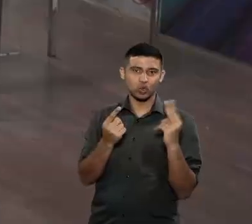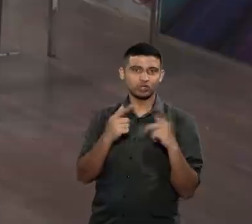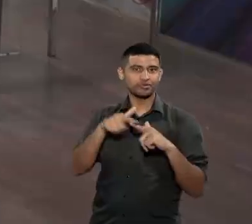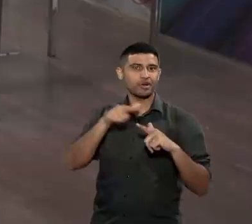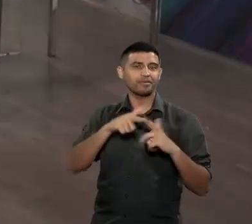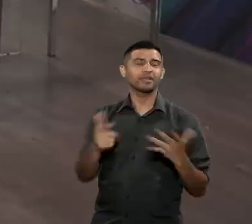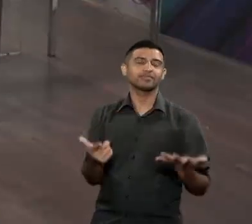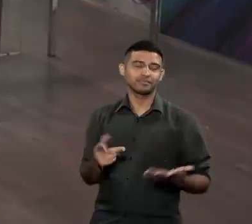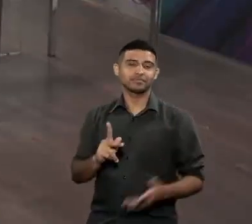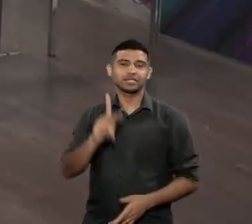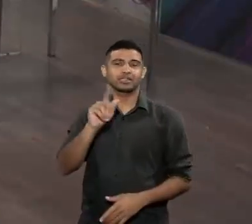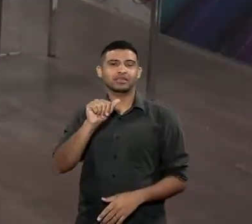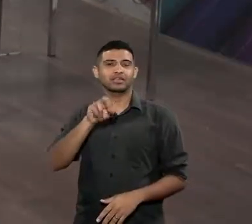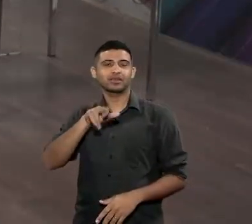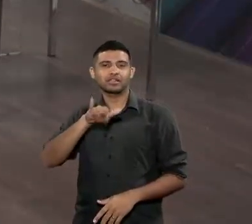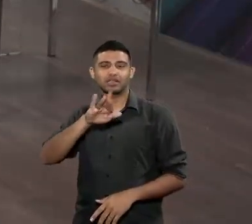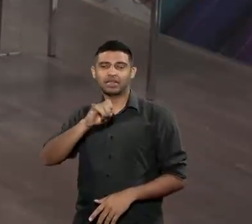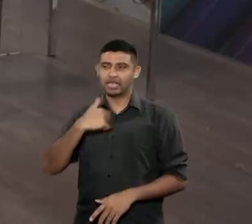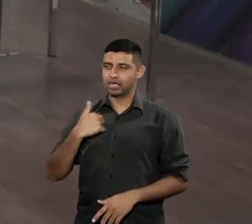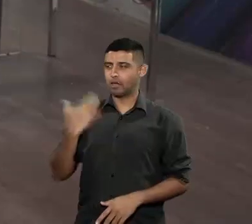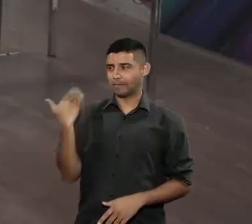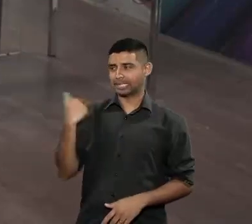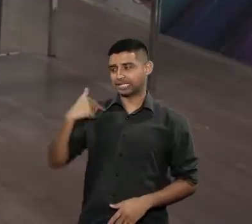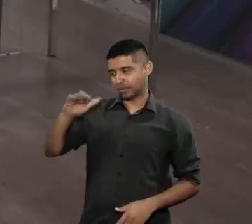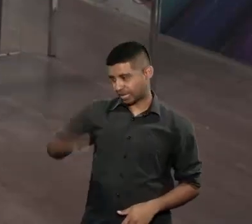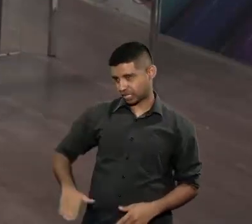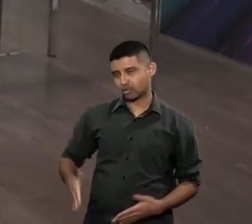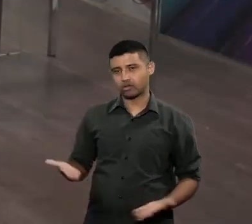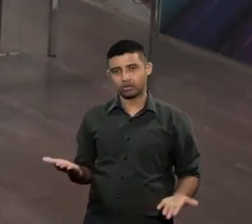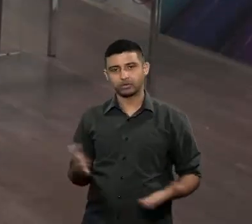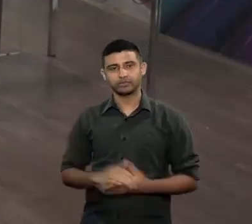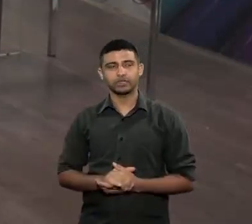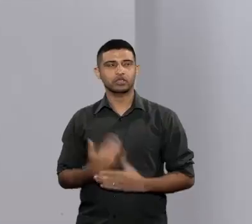Karina... Sim, quando eu era menor, eu cheguei pra mim e